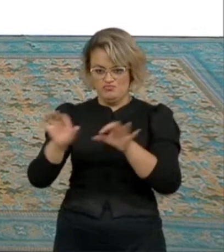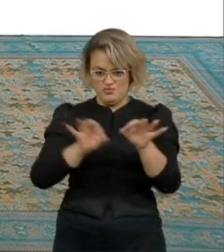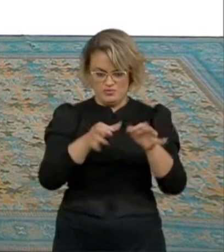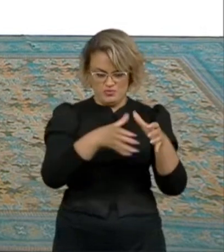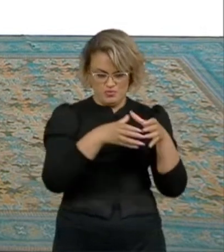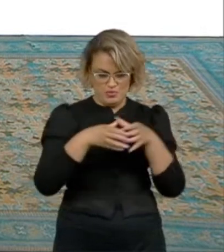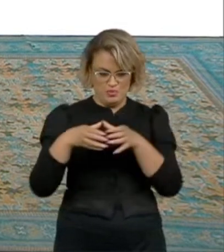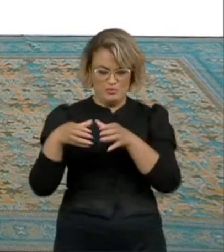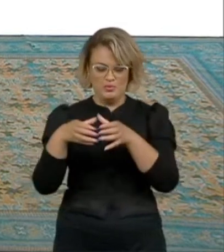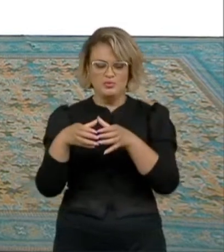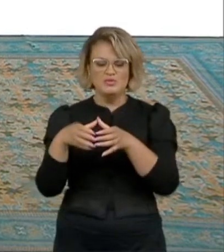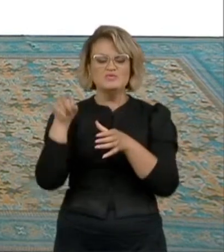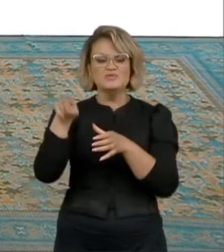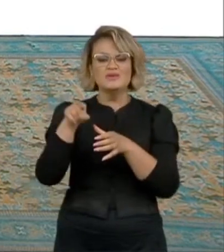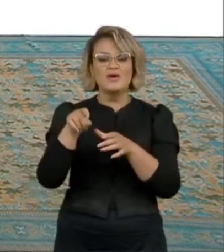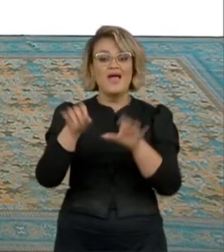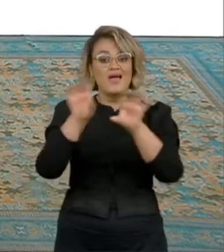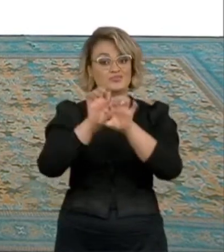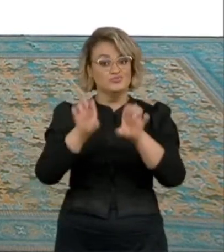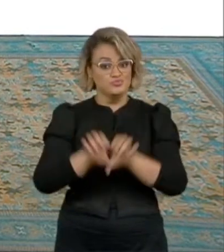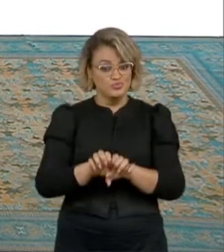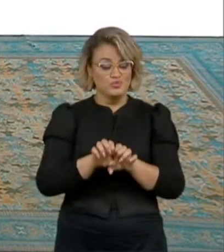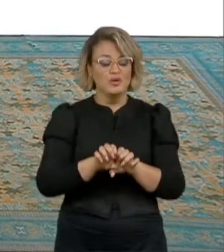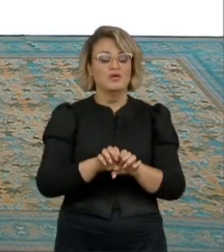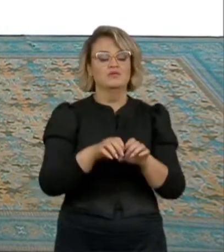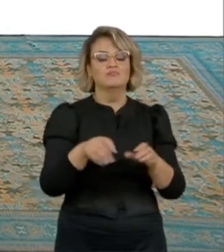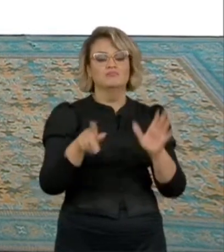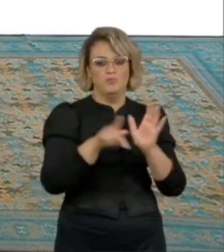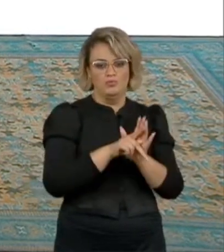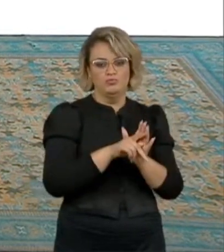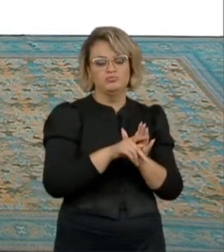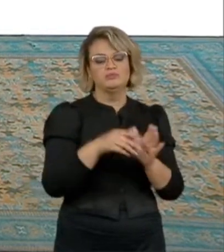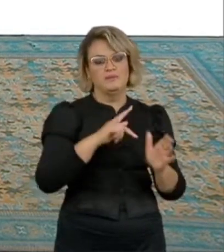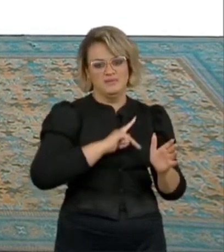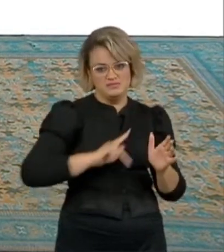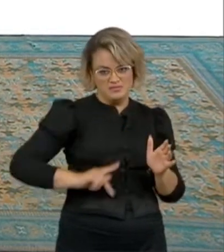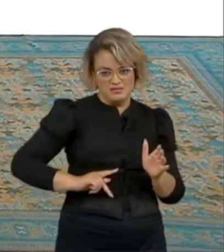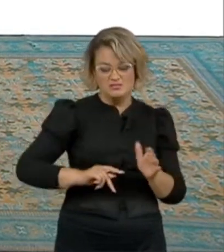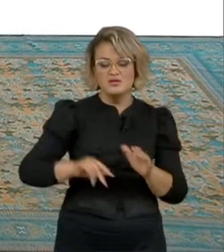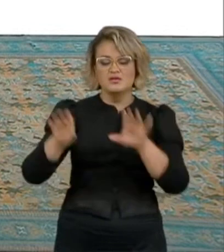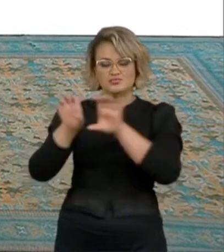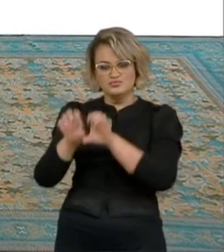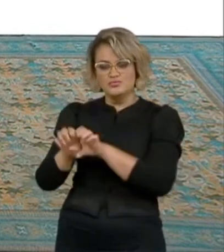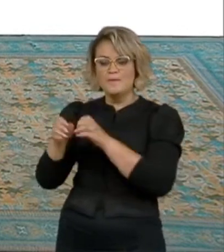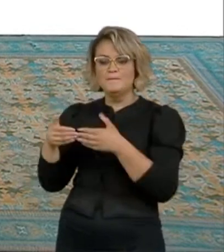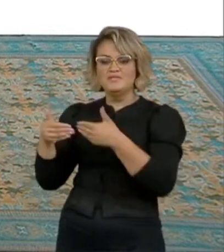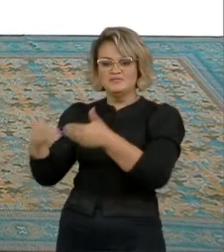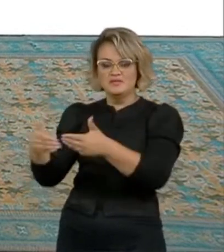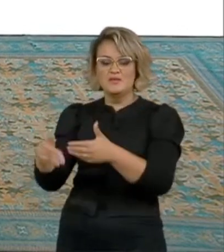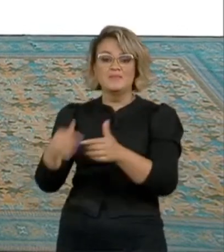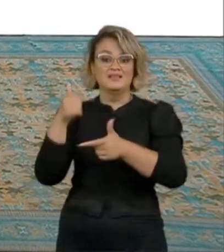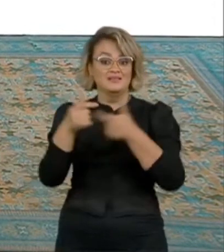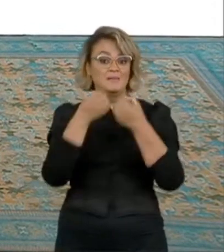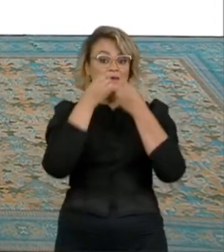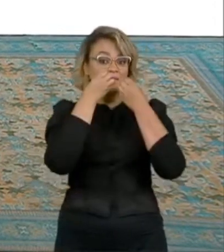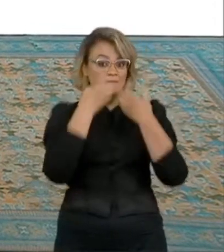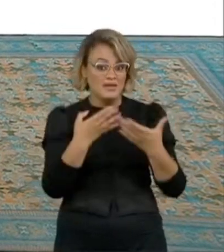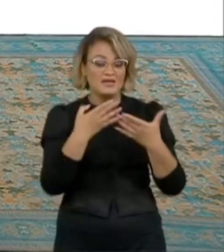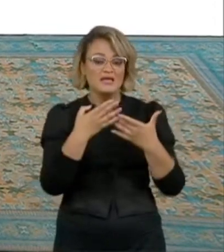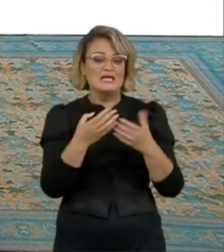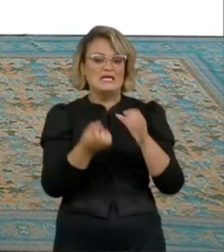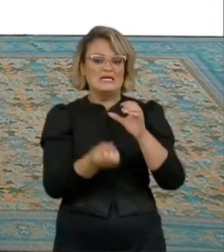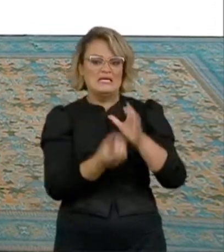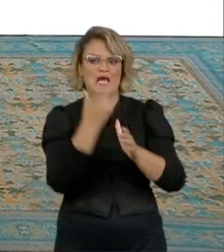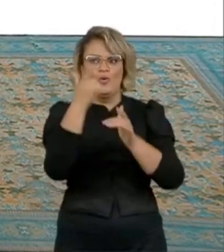estabelece a estrutura da presidência e dos Ministérios priorizando a eficiência na gestão sem a criação